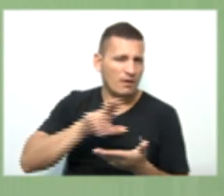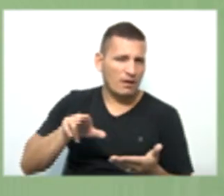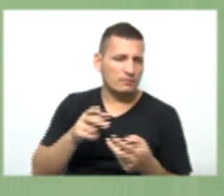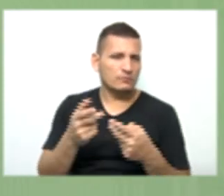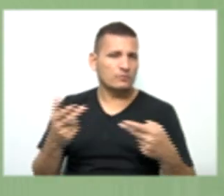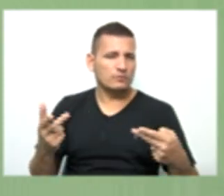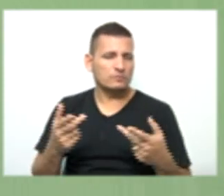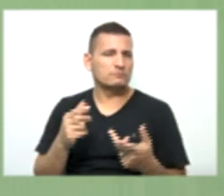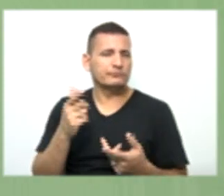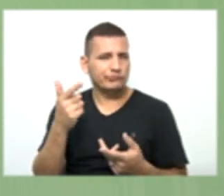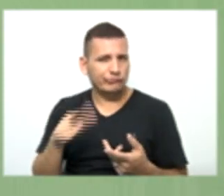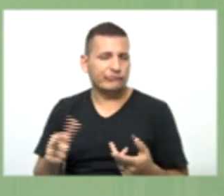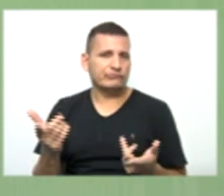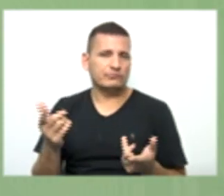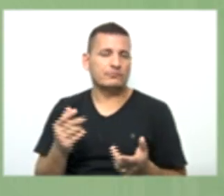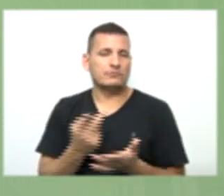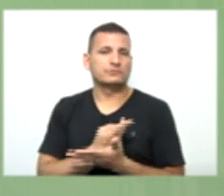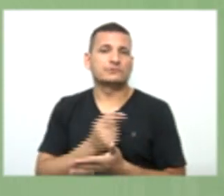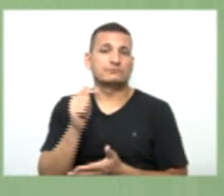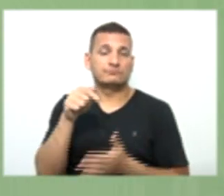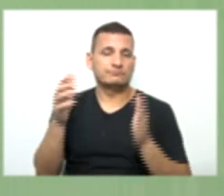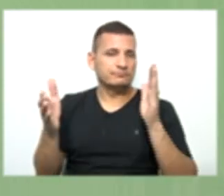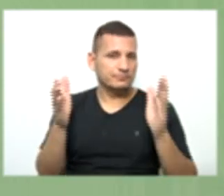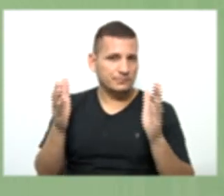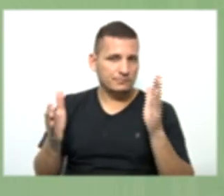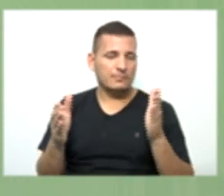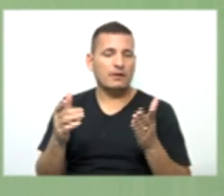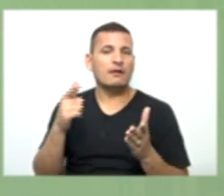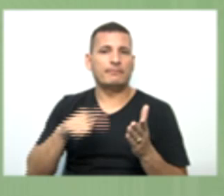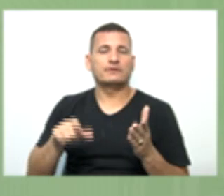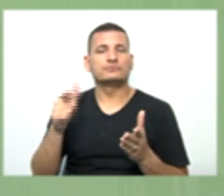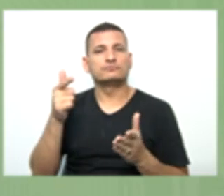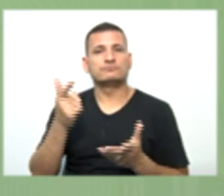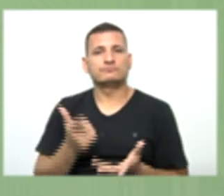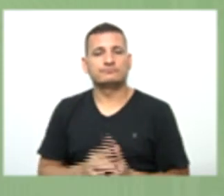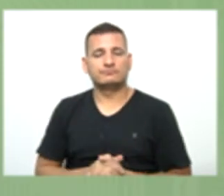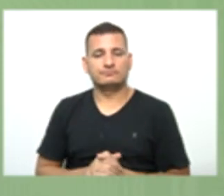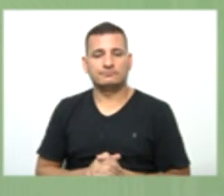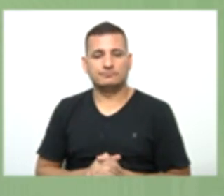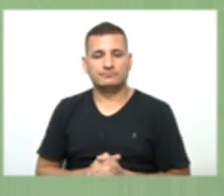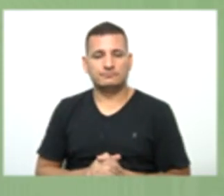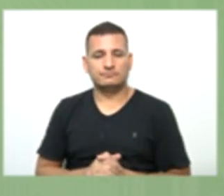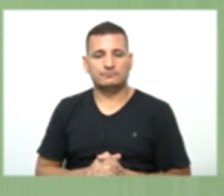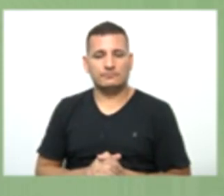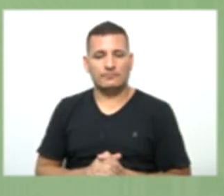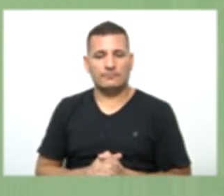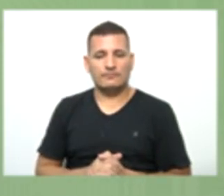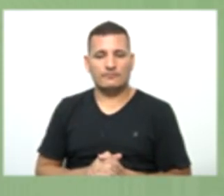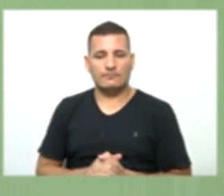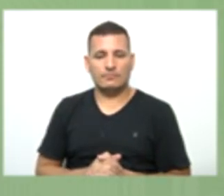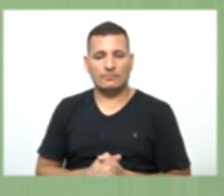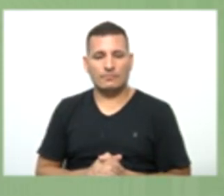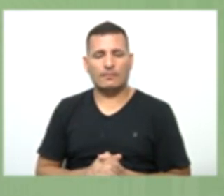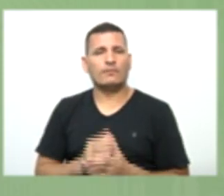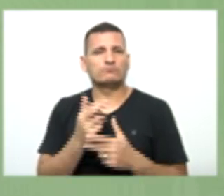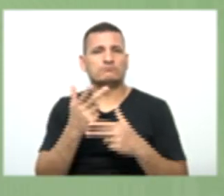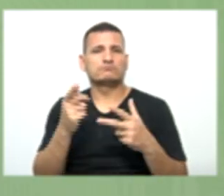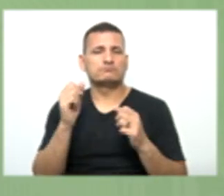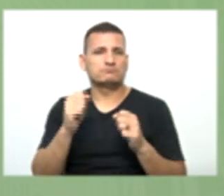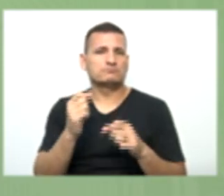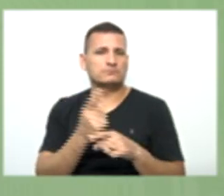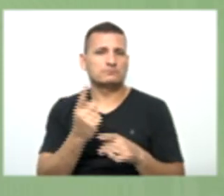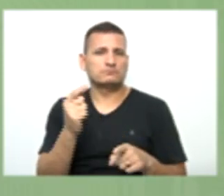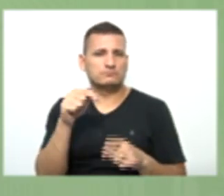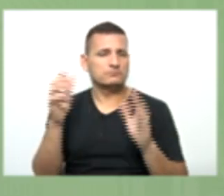né? Ocorreram nesse período e repete de novo o período. Uma das coisas que podem ser identificadas nesse período